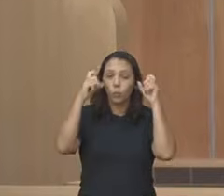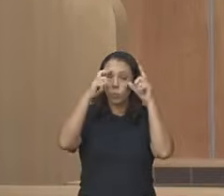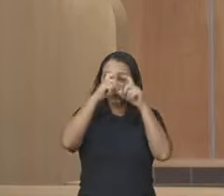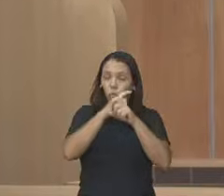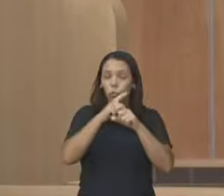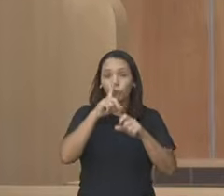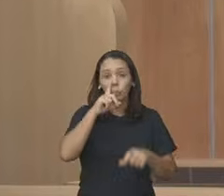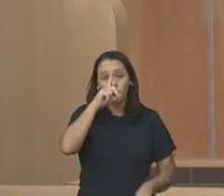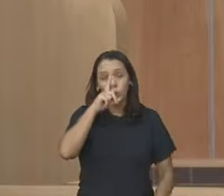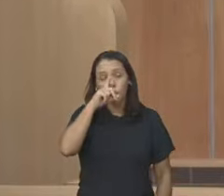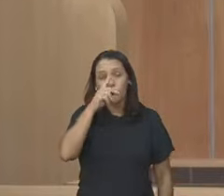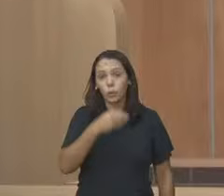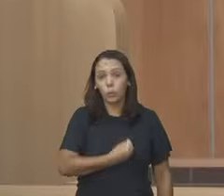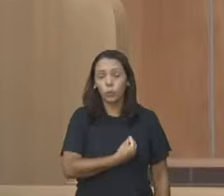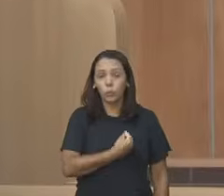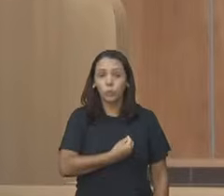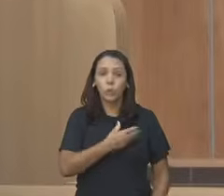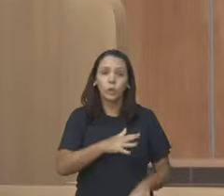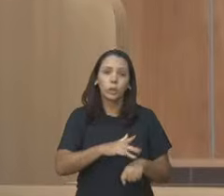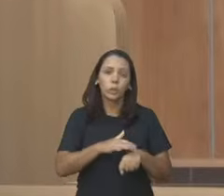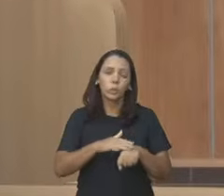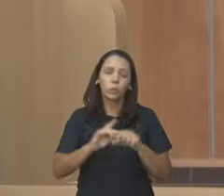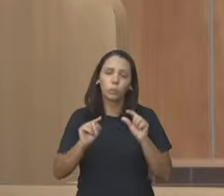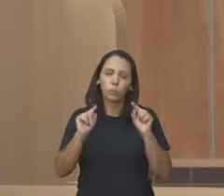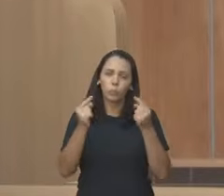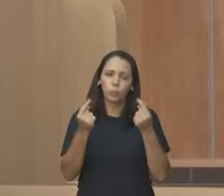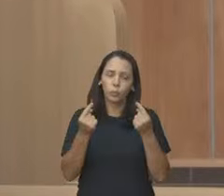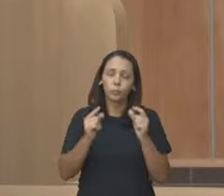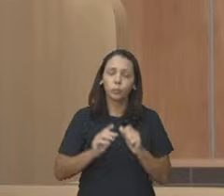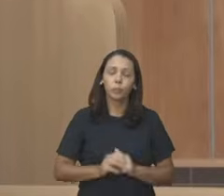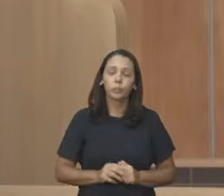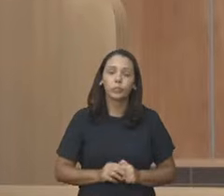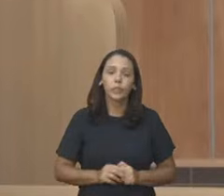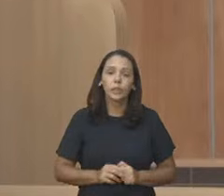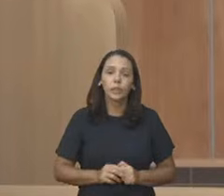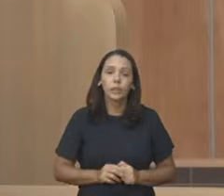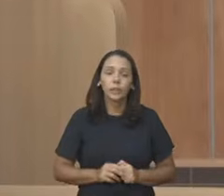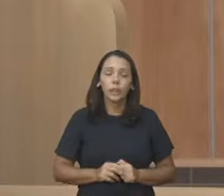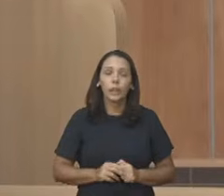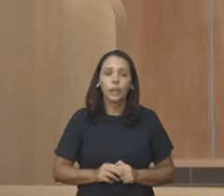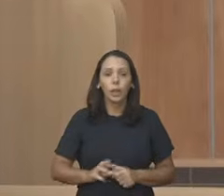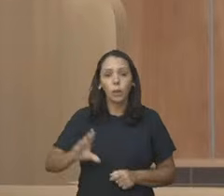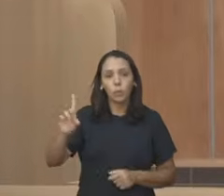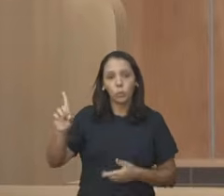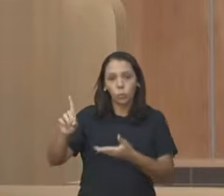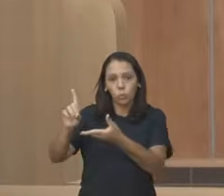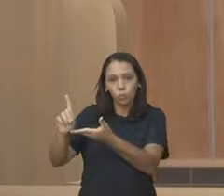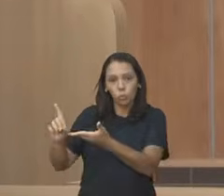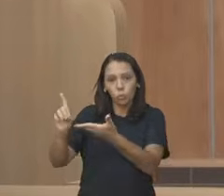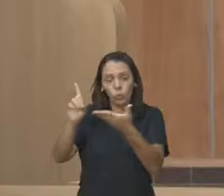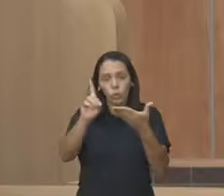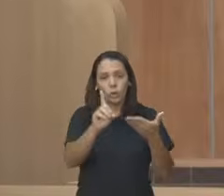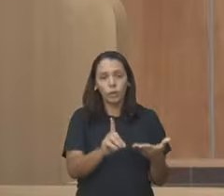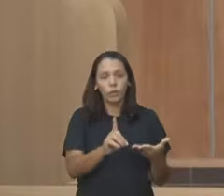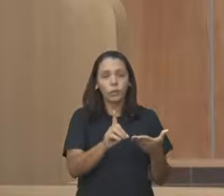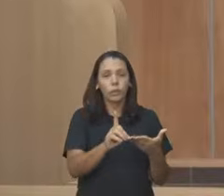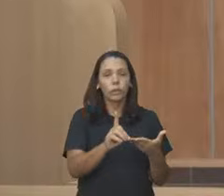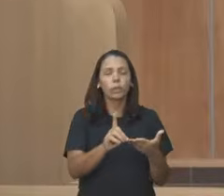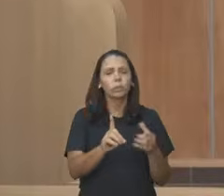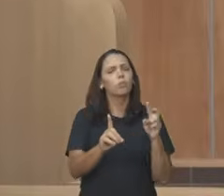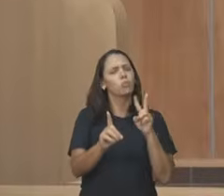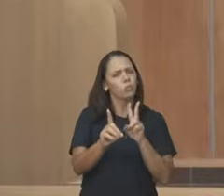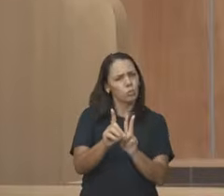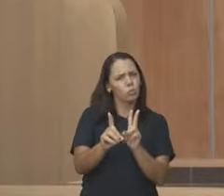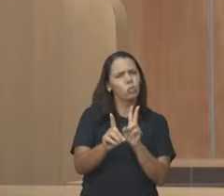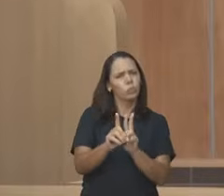chegar aí numa situação mais difícil. Onde eles pegaram essa pessoa, levaram ele e começou a